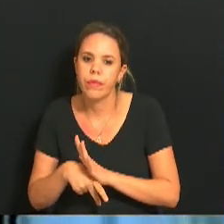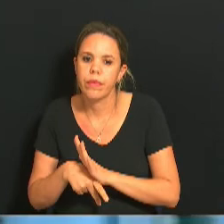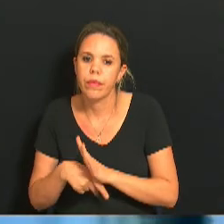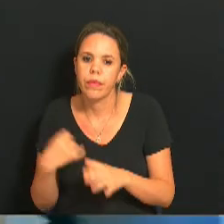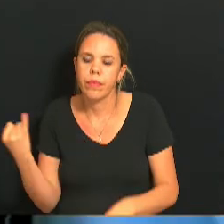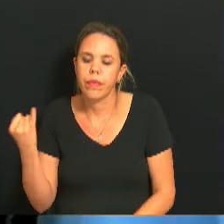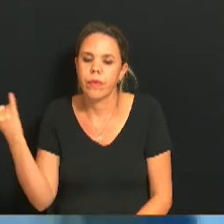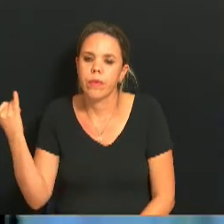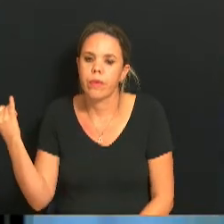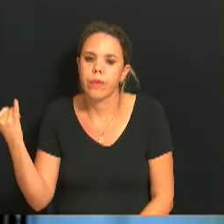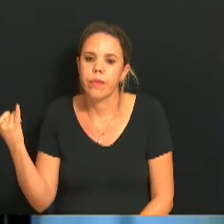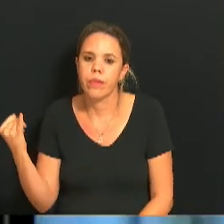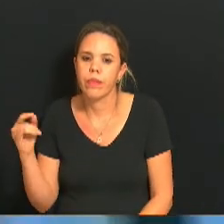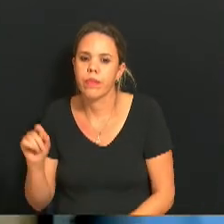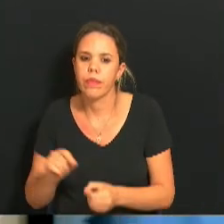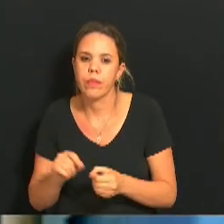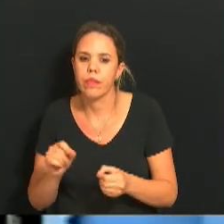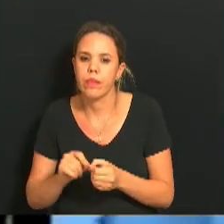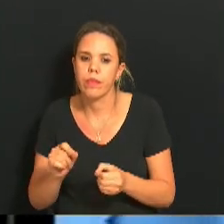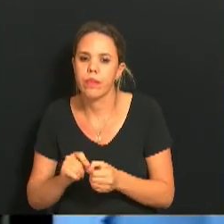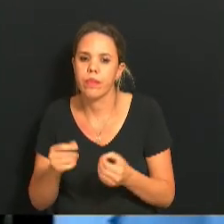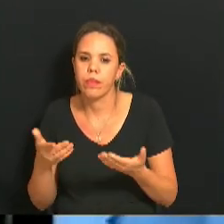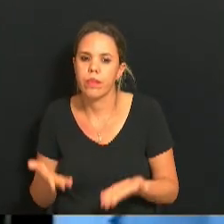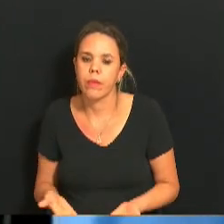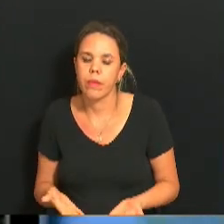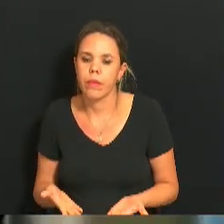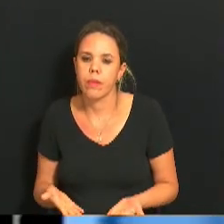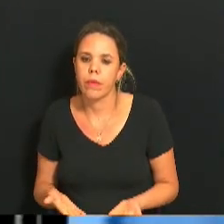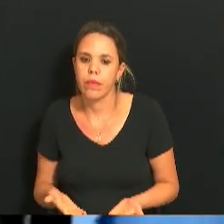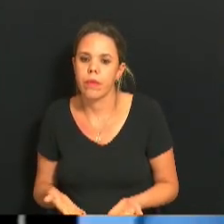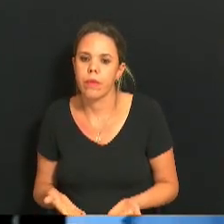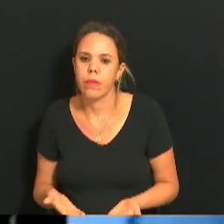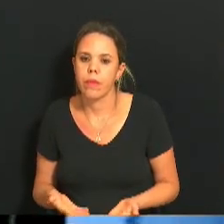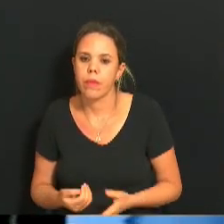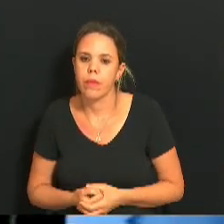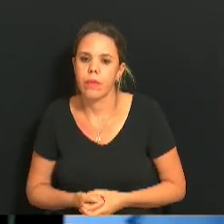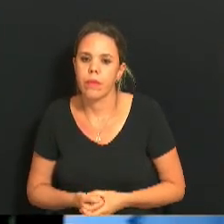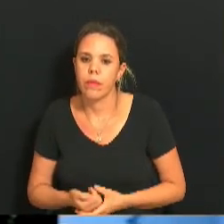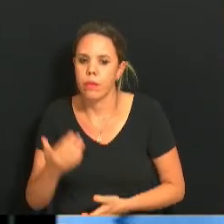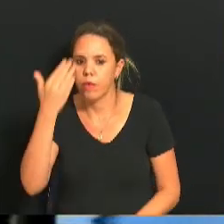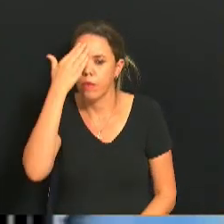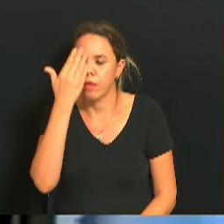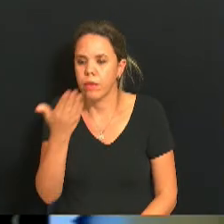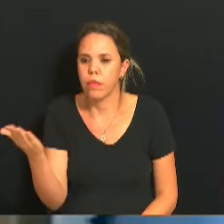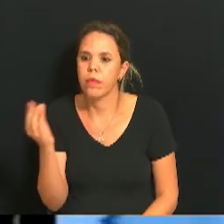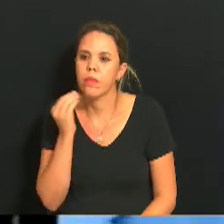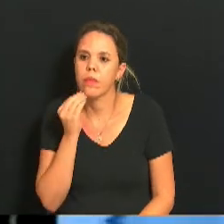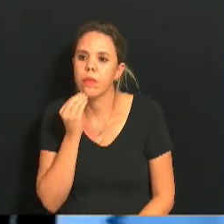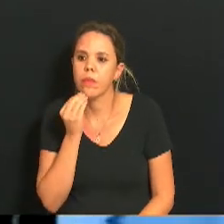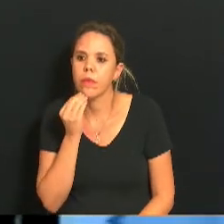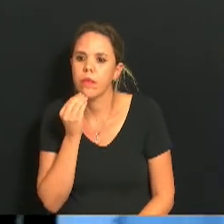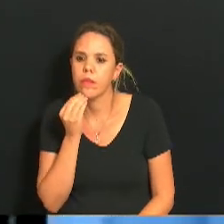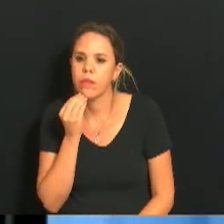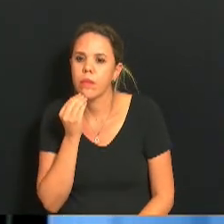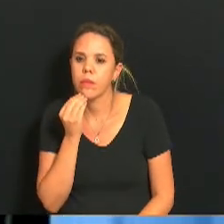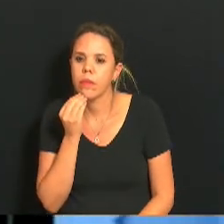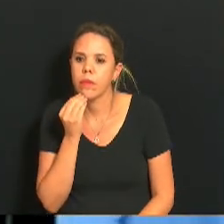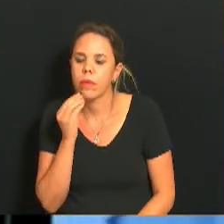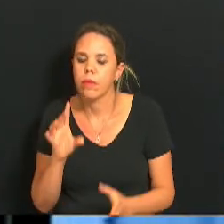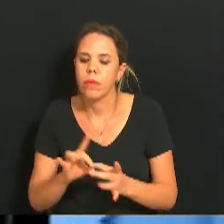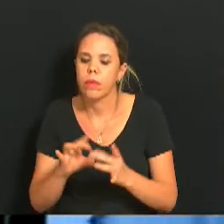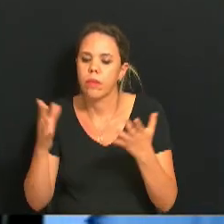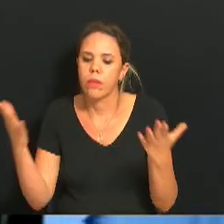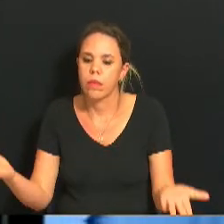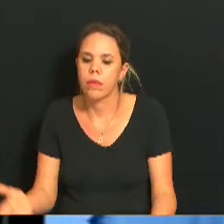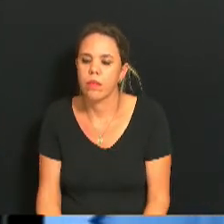relevância é do que vai ser feito a quanto ao que foi feito o patrimônio então agradeço a oportunidade e disposição